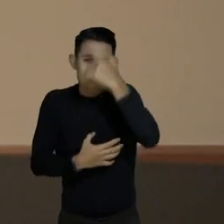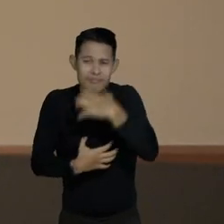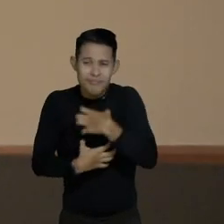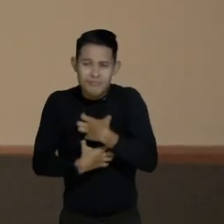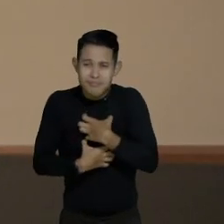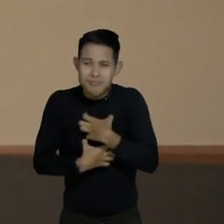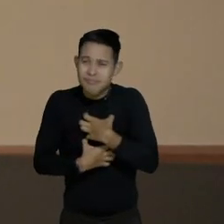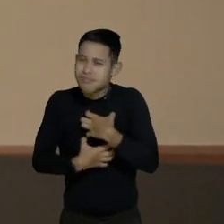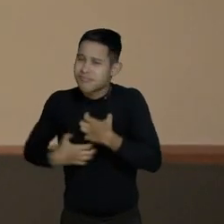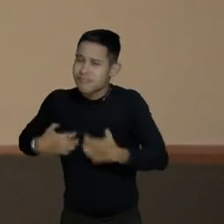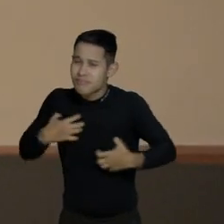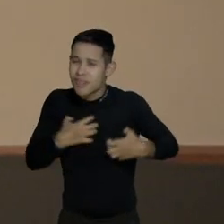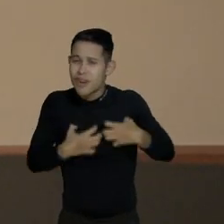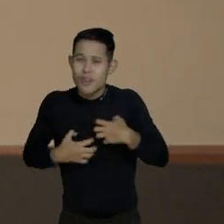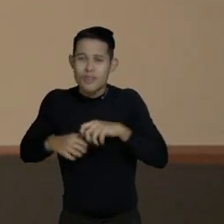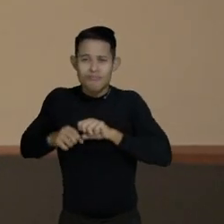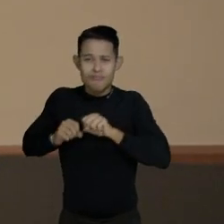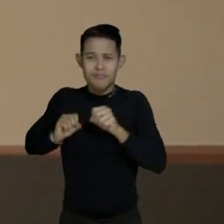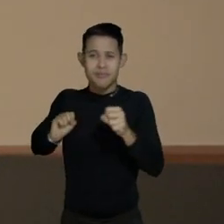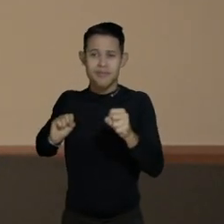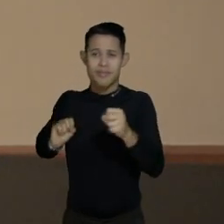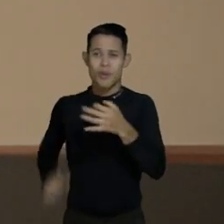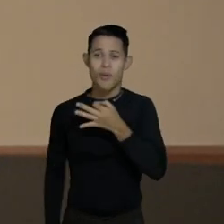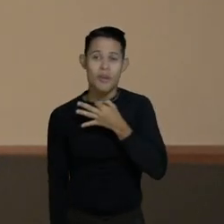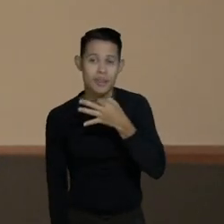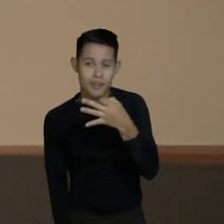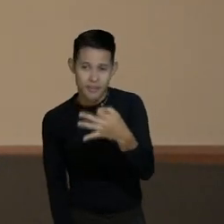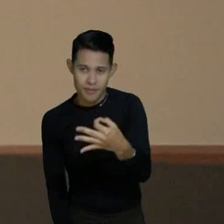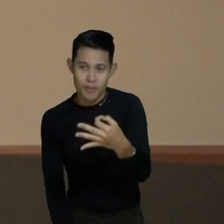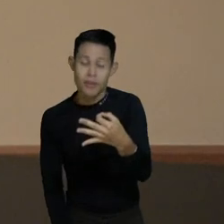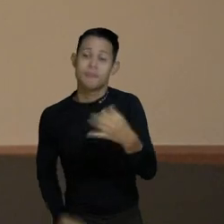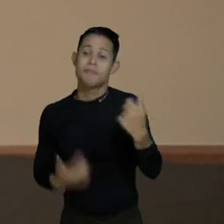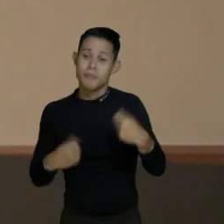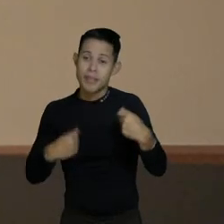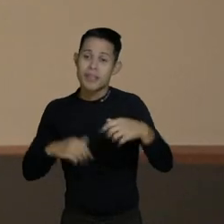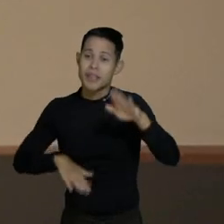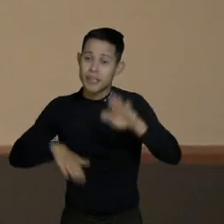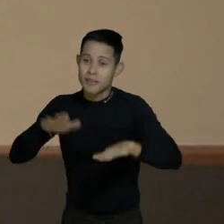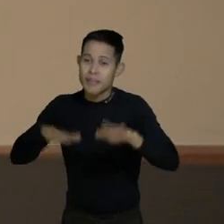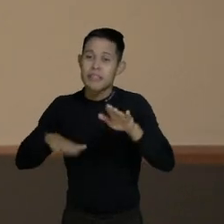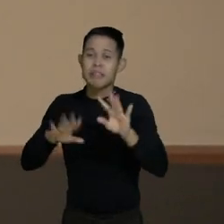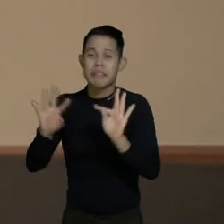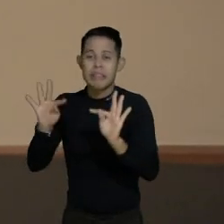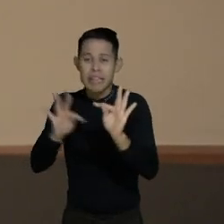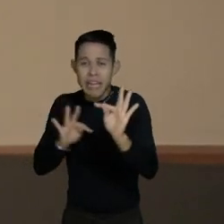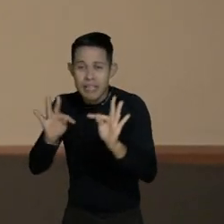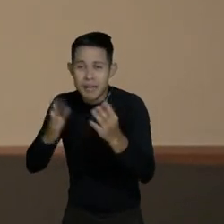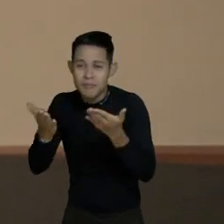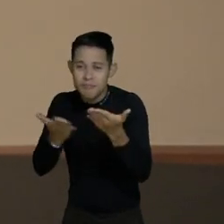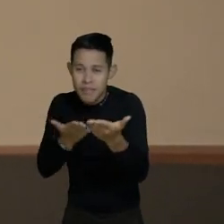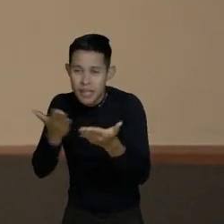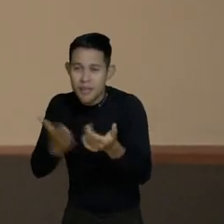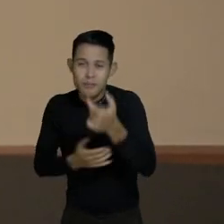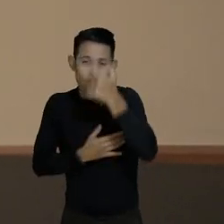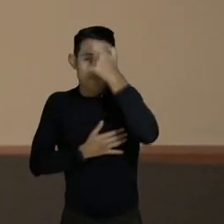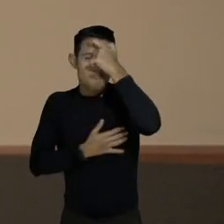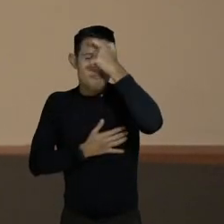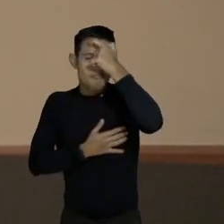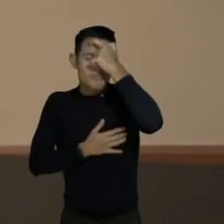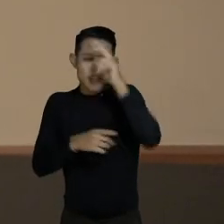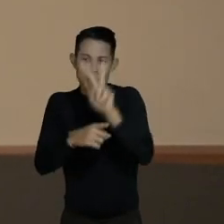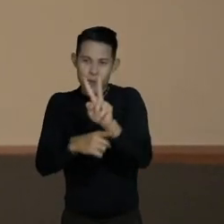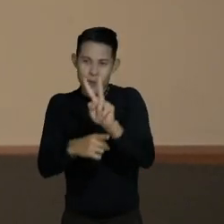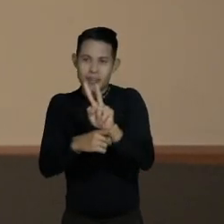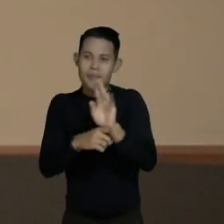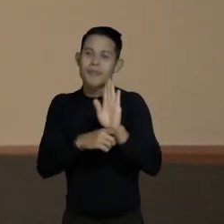fono a fono não a psicóloga e às vezes até tratamento com com neurologista para dar remédio de de ansiedade